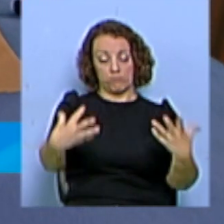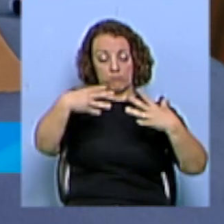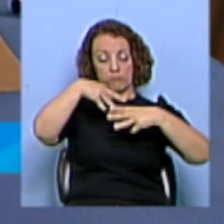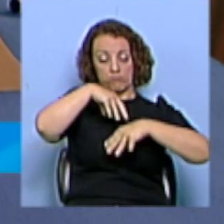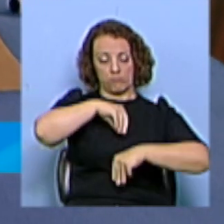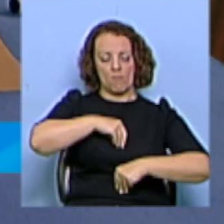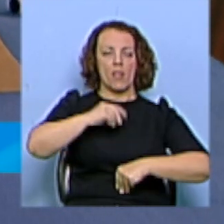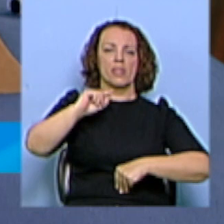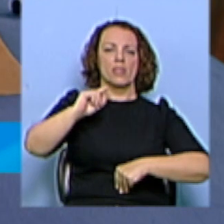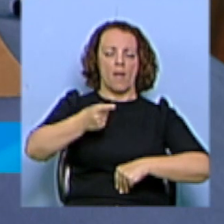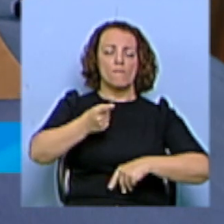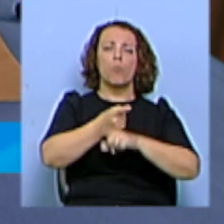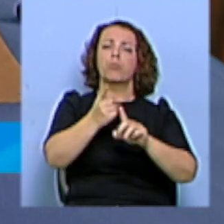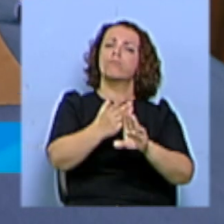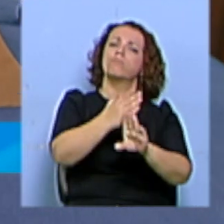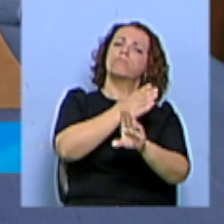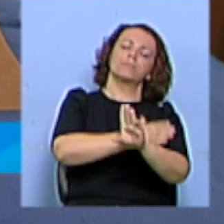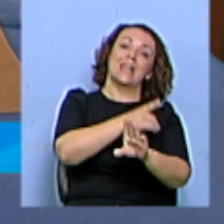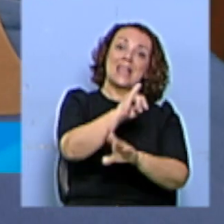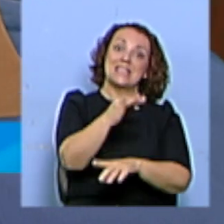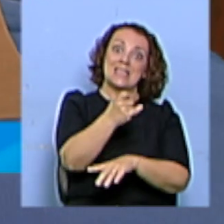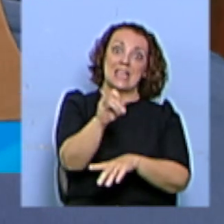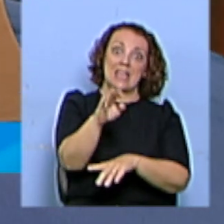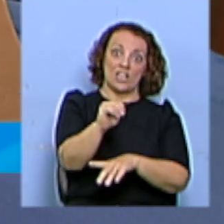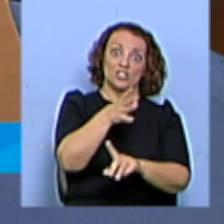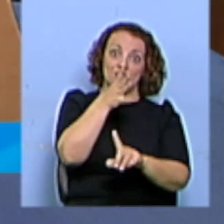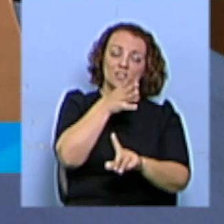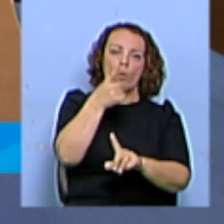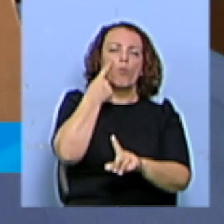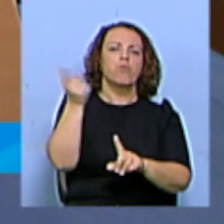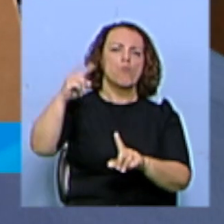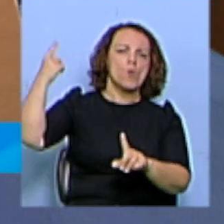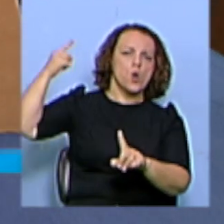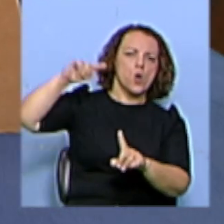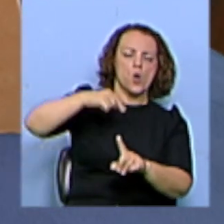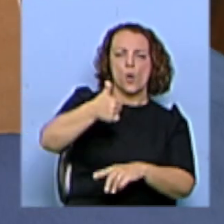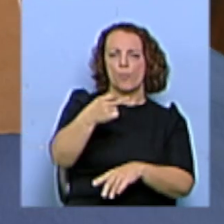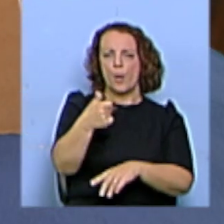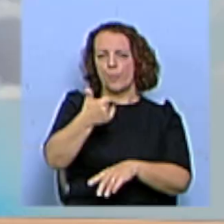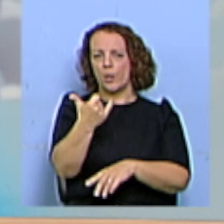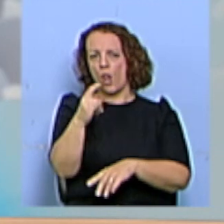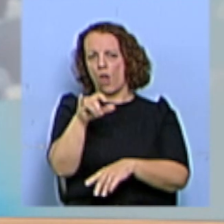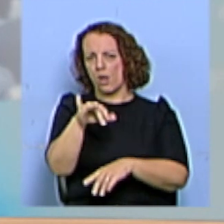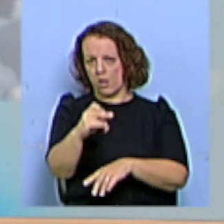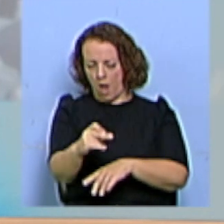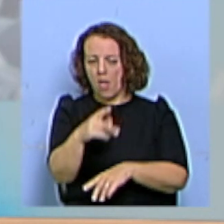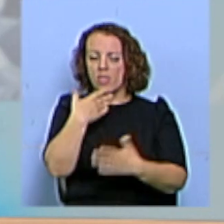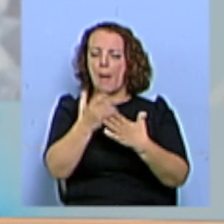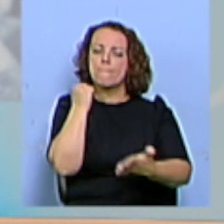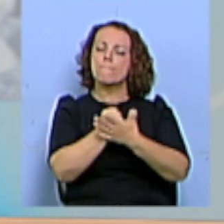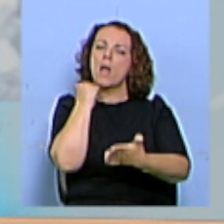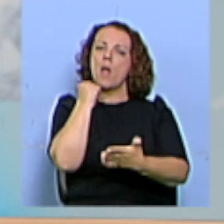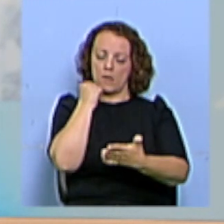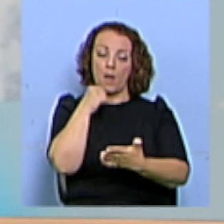no pós-exílio, que regressam, segundo Isaías fala exatamente, o regresso da Babilónia, tem exatamente esta marca. O profeta